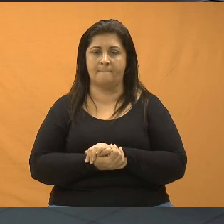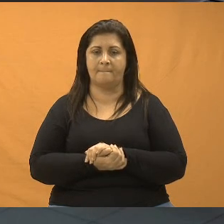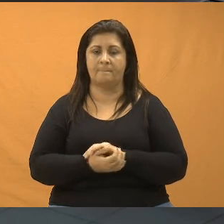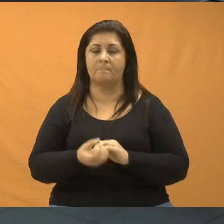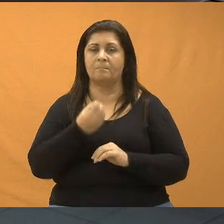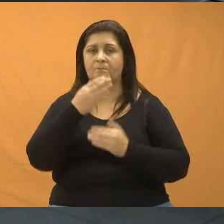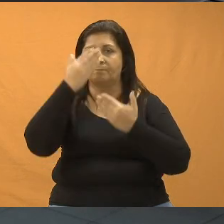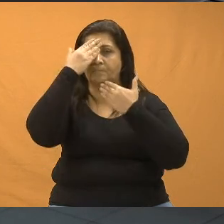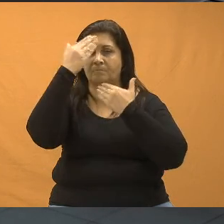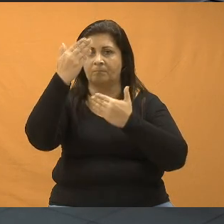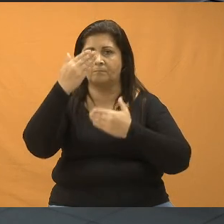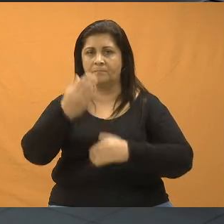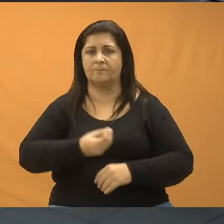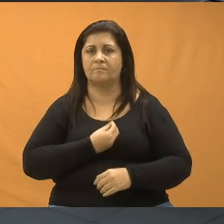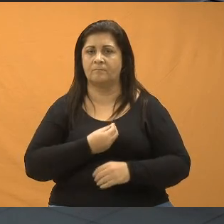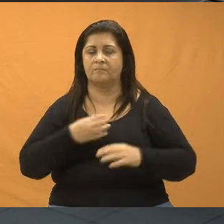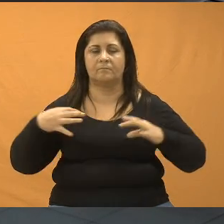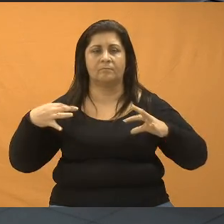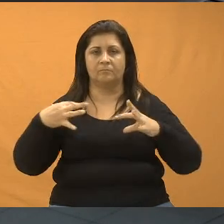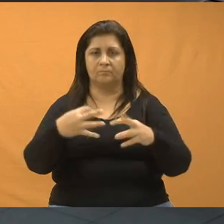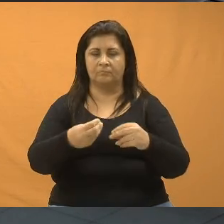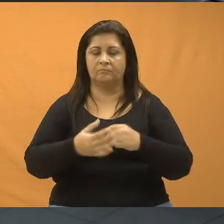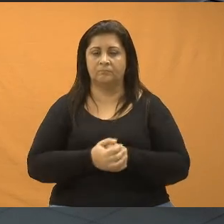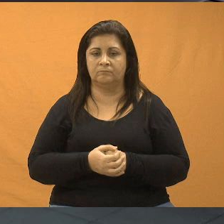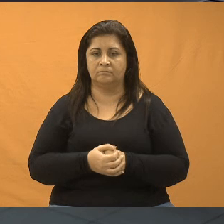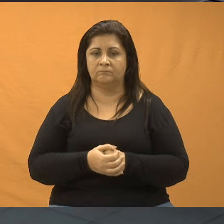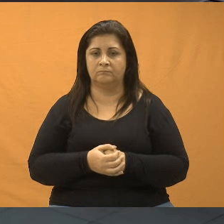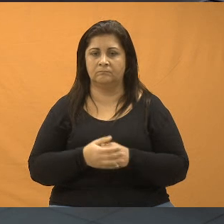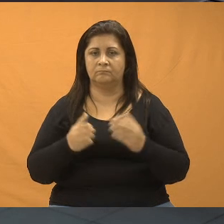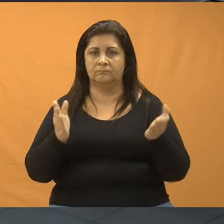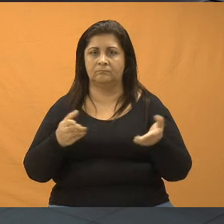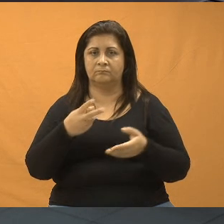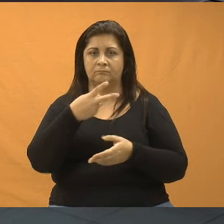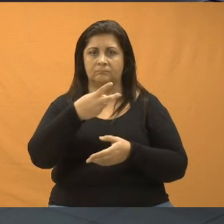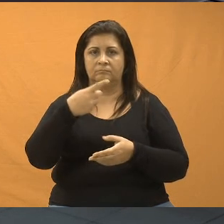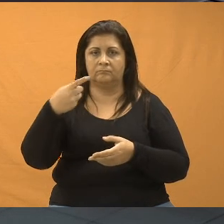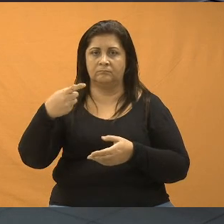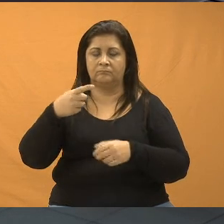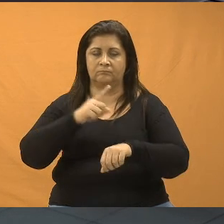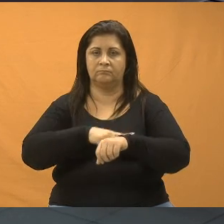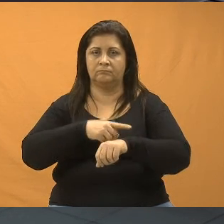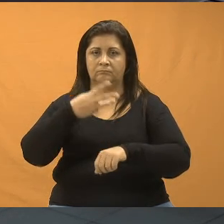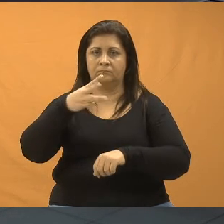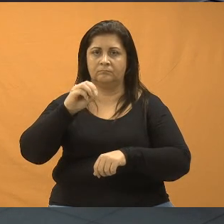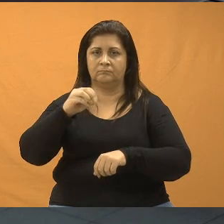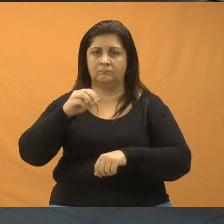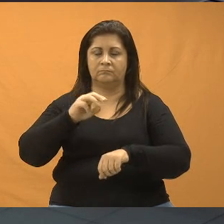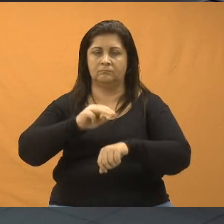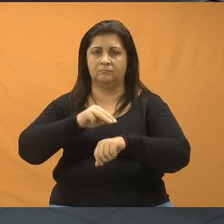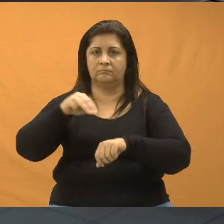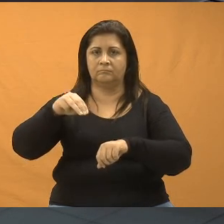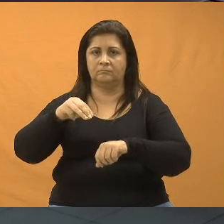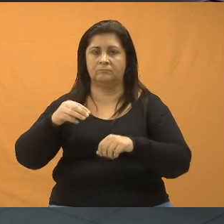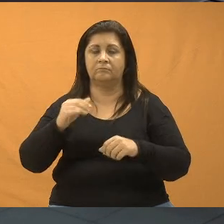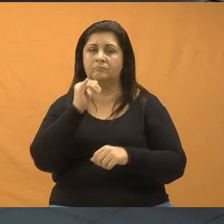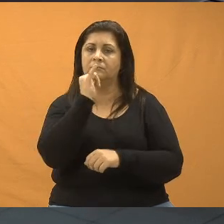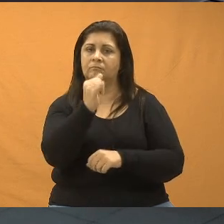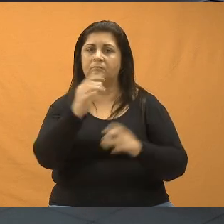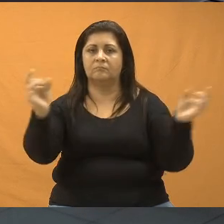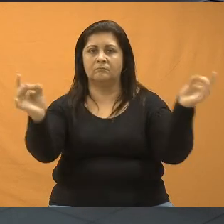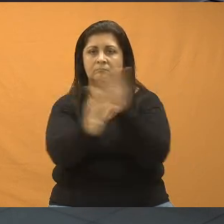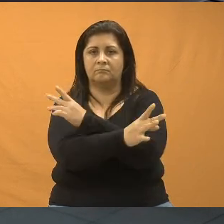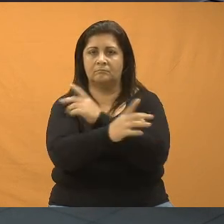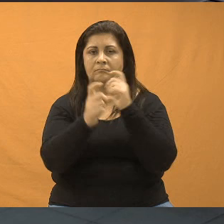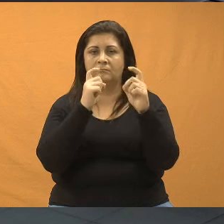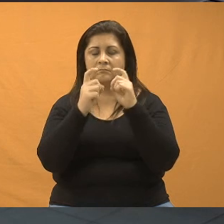Bom, agradeço a presença de todos. E agora, às 21h30, declaro encerrada a presença, audiência